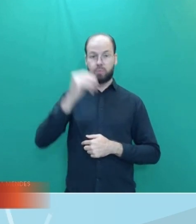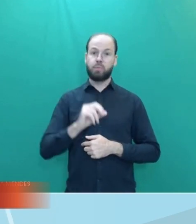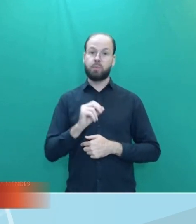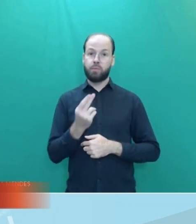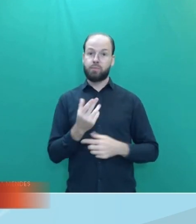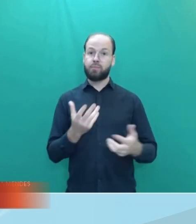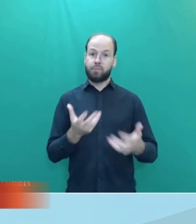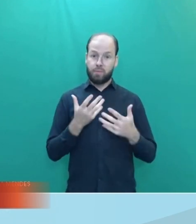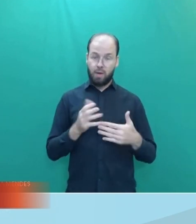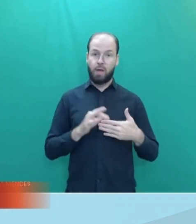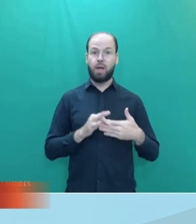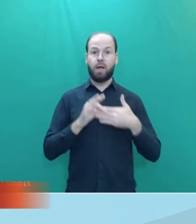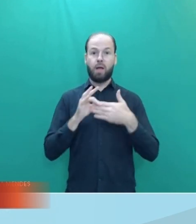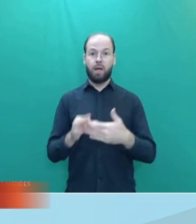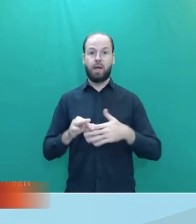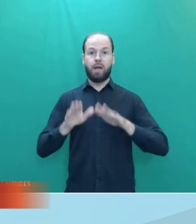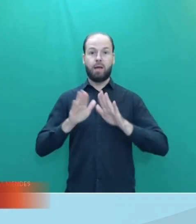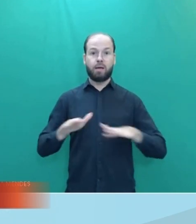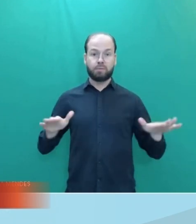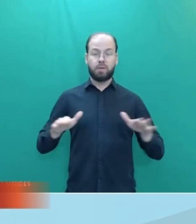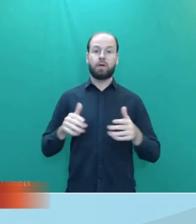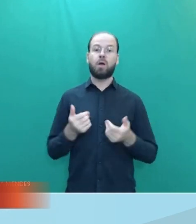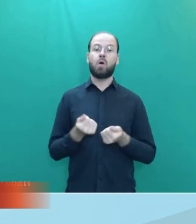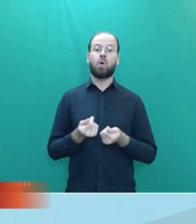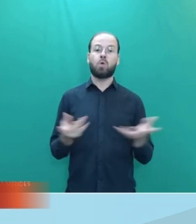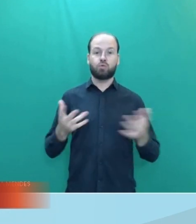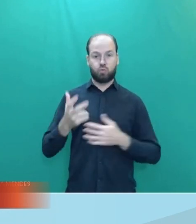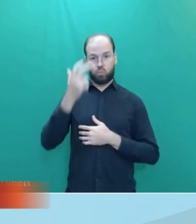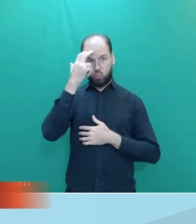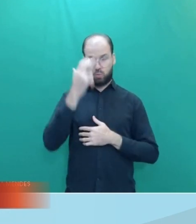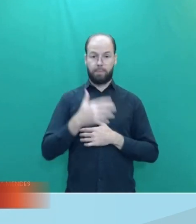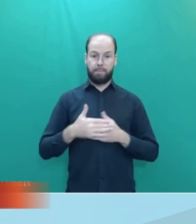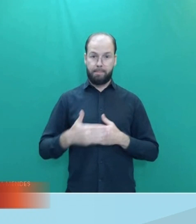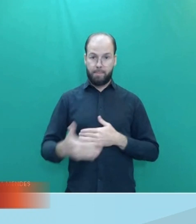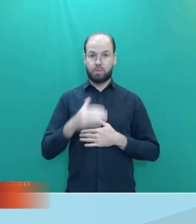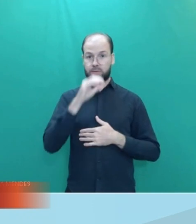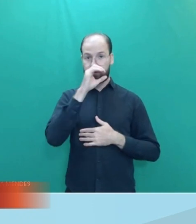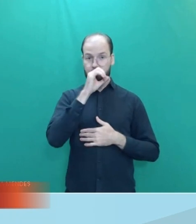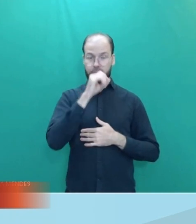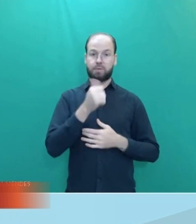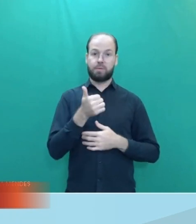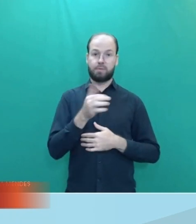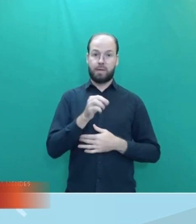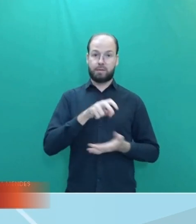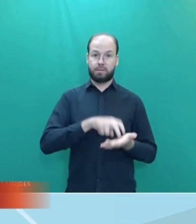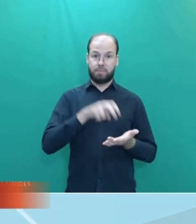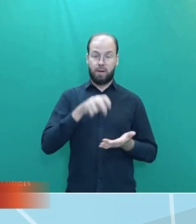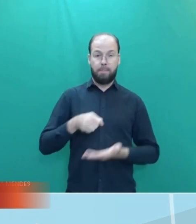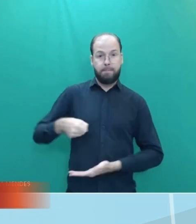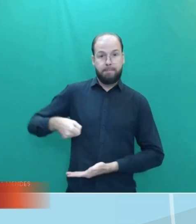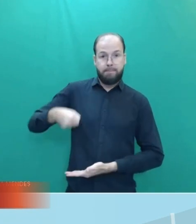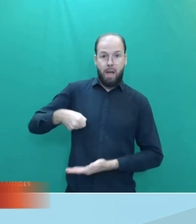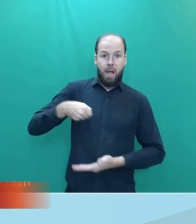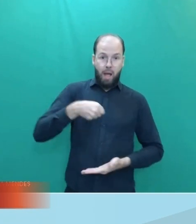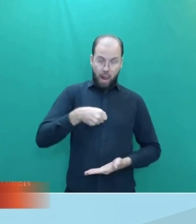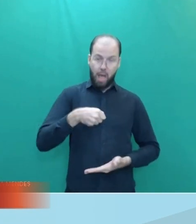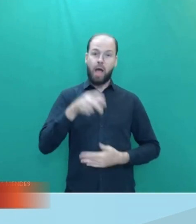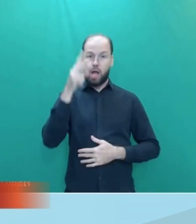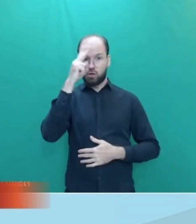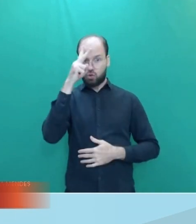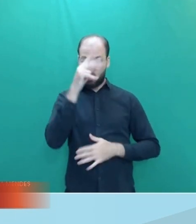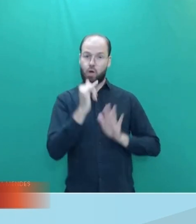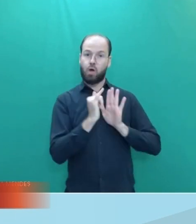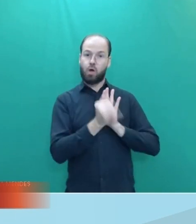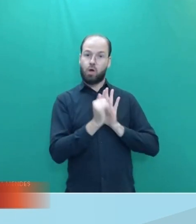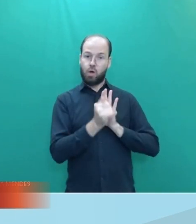levar uma criança para uma atividade cultural. Próximo sábado, às 10 horas da manhã, a Mala de Histórias promove uma manhã de contação de